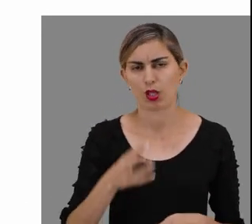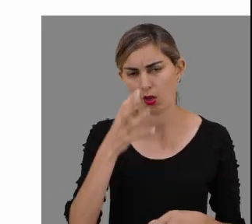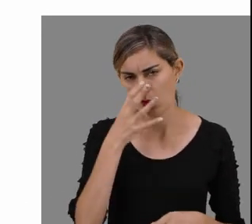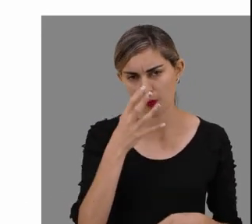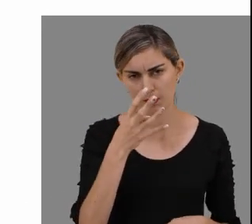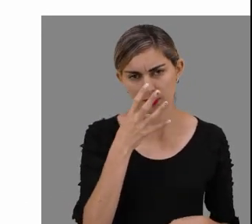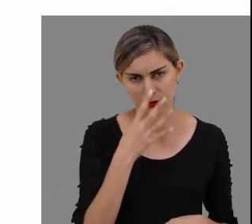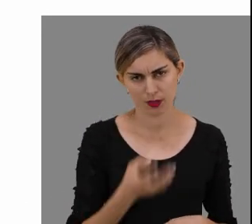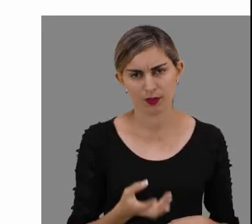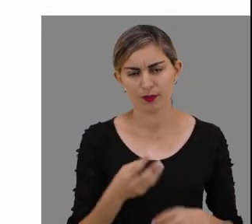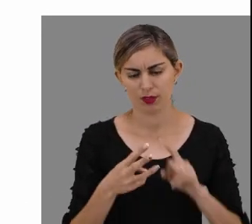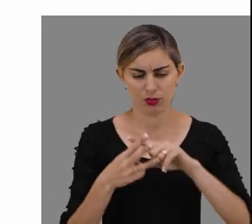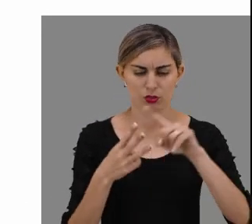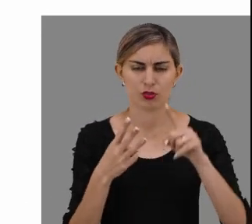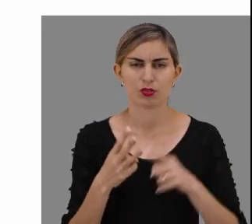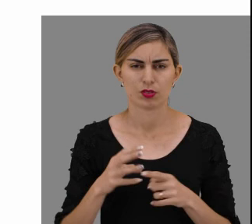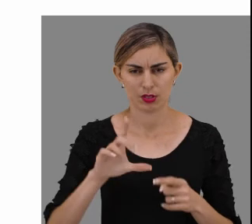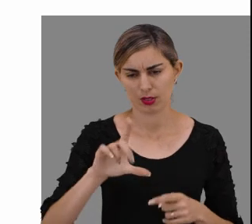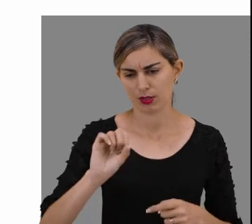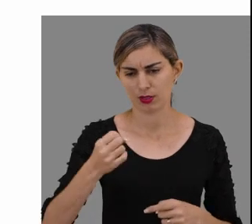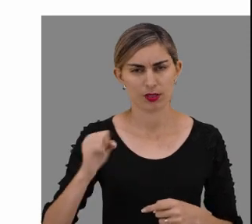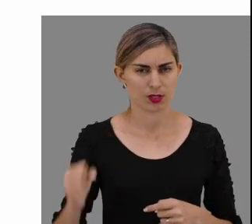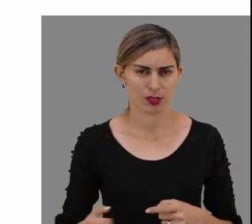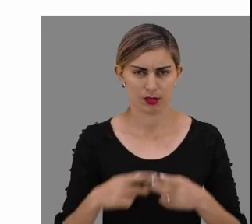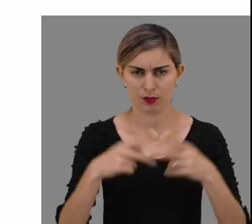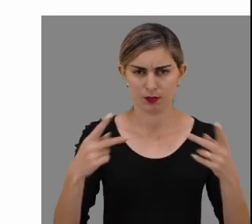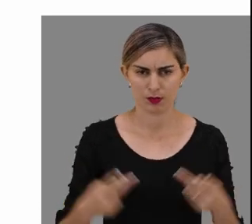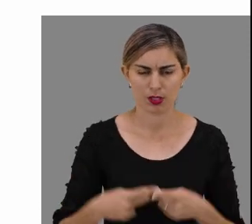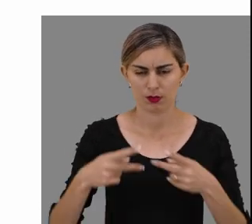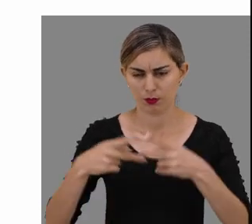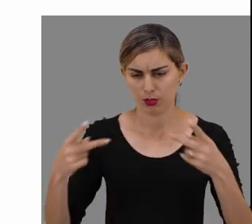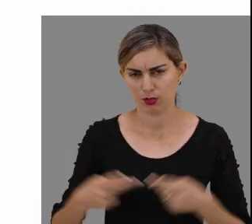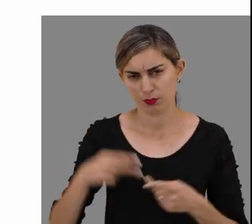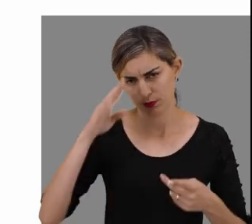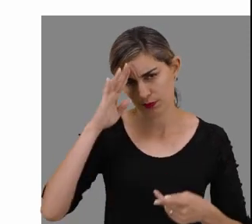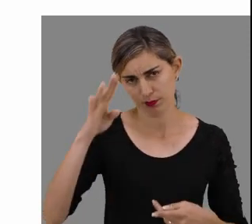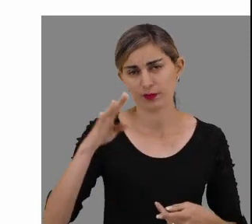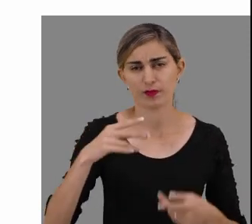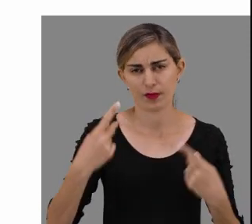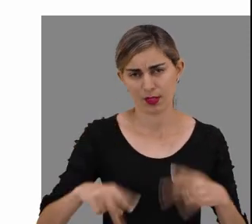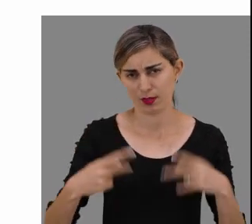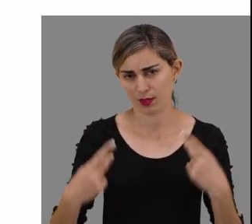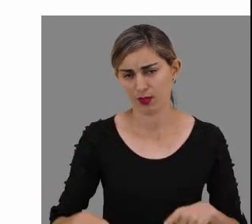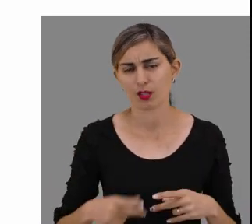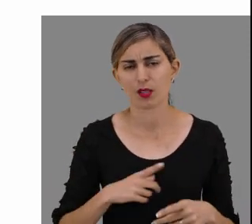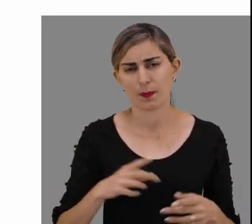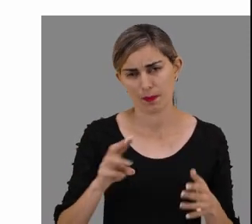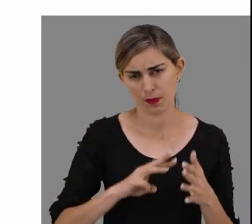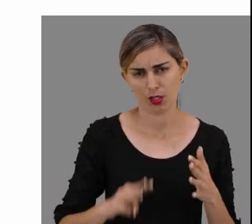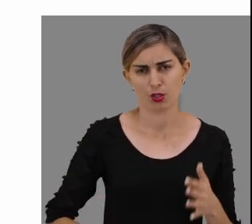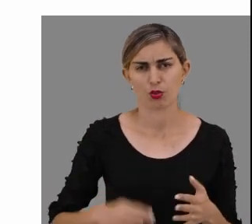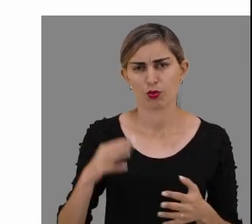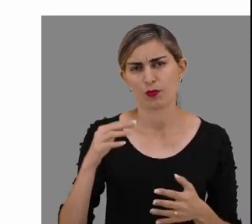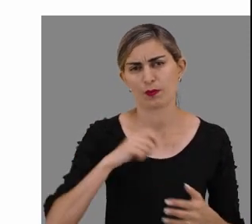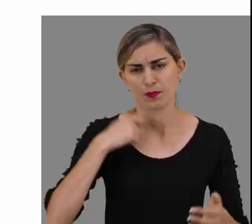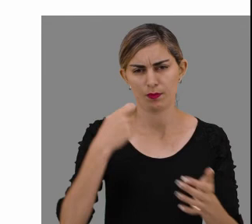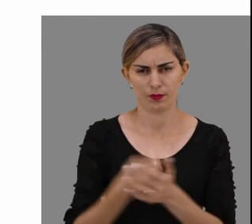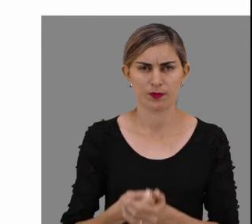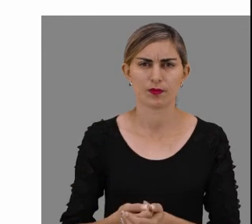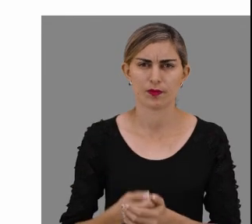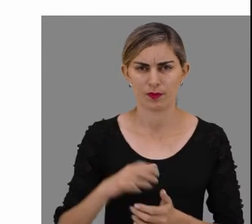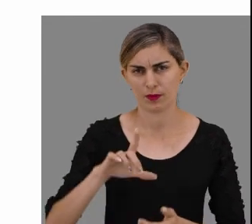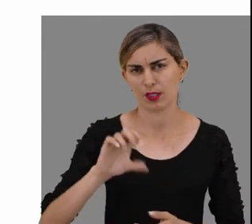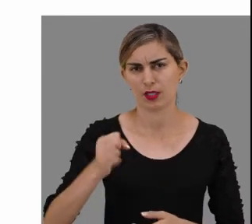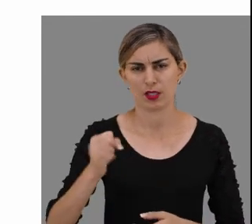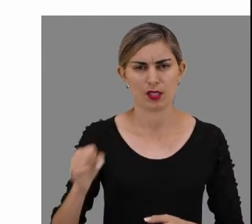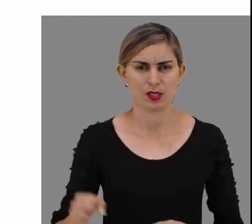utilizada. Observem que as três classes, prato, prato principal e prato promocional, possuem o método forma de